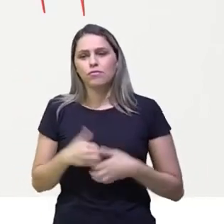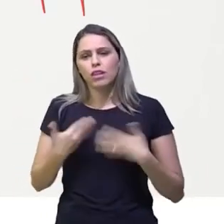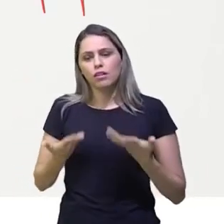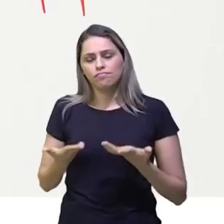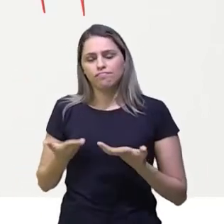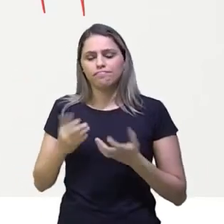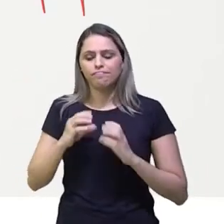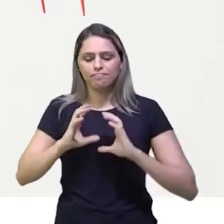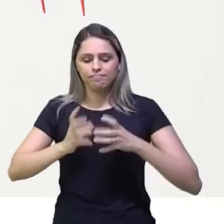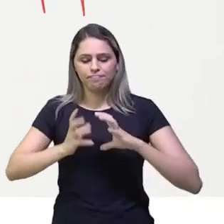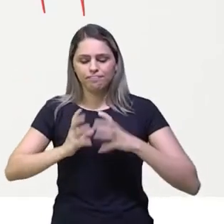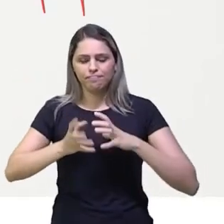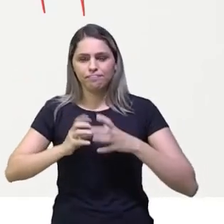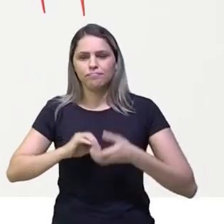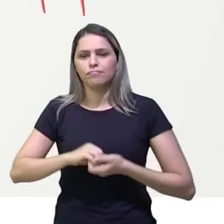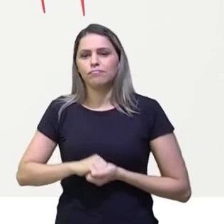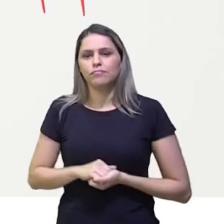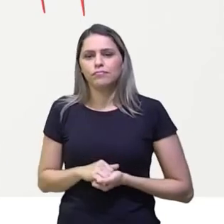bola.